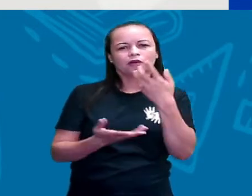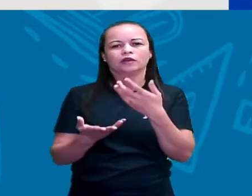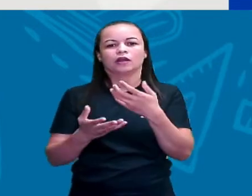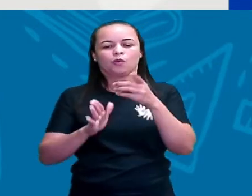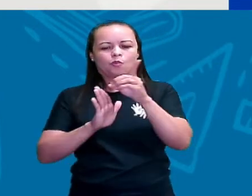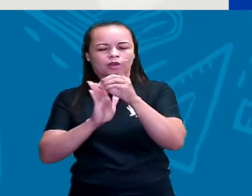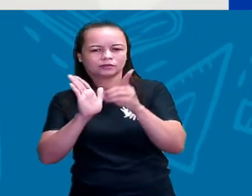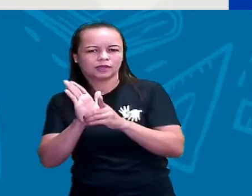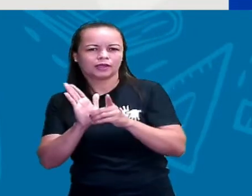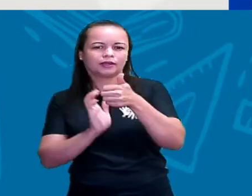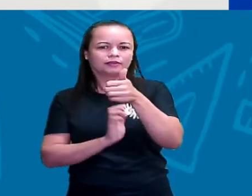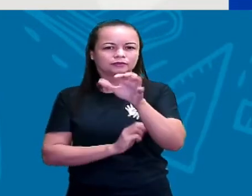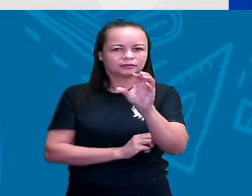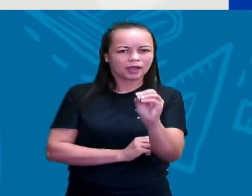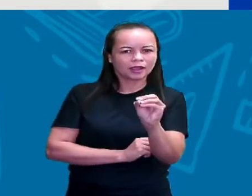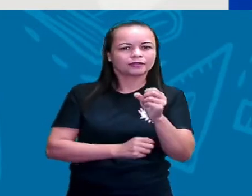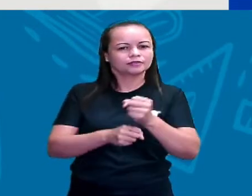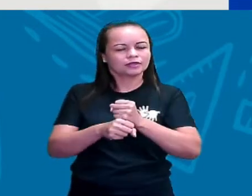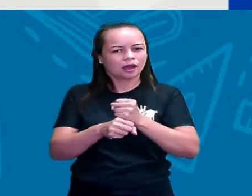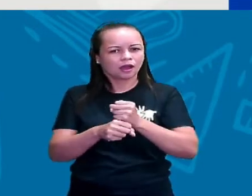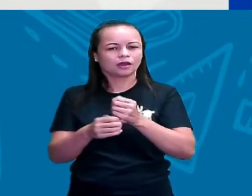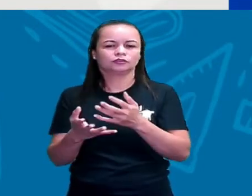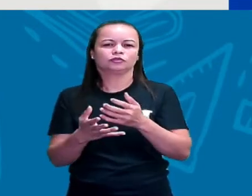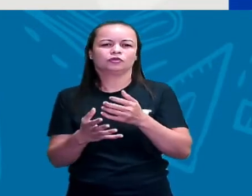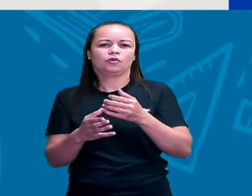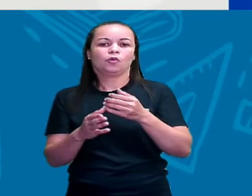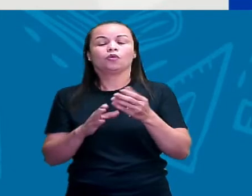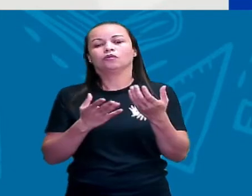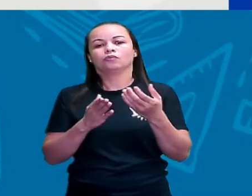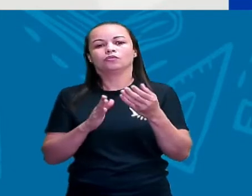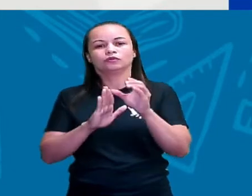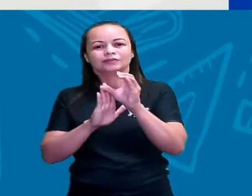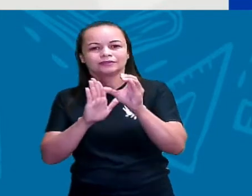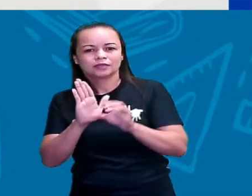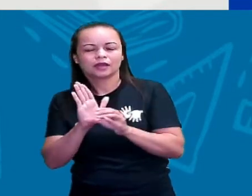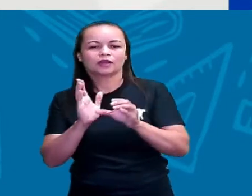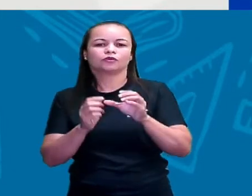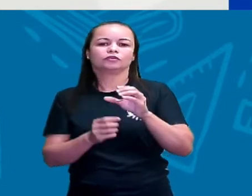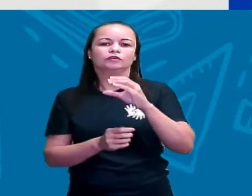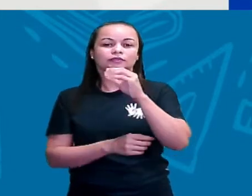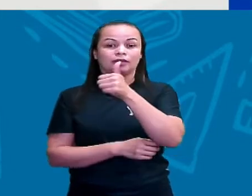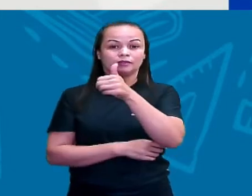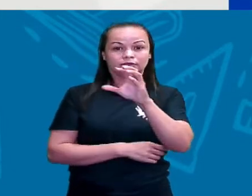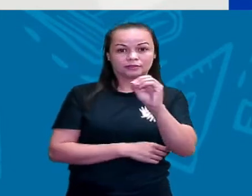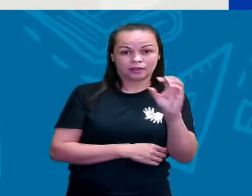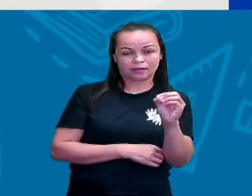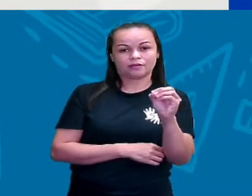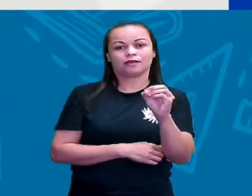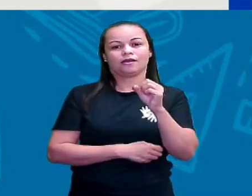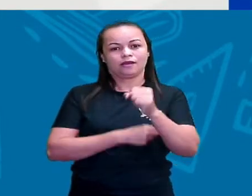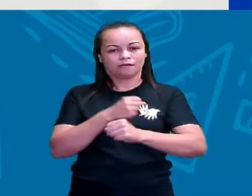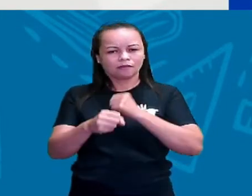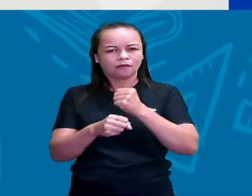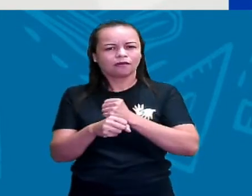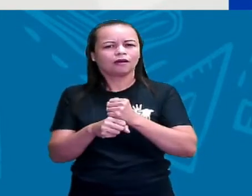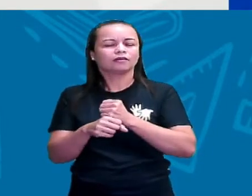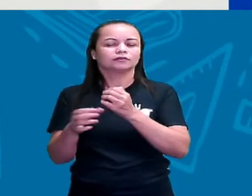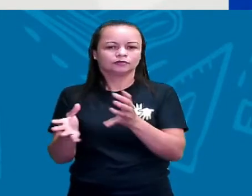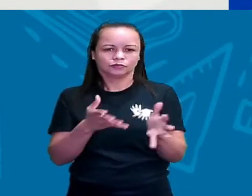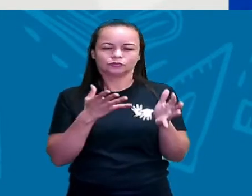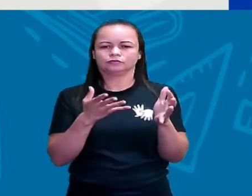10 anos, um século tem 100 anos. Cria instrumentos para poder controlar esse tempo,